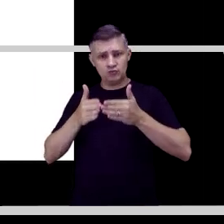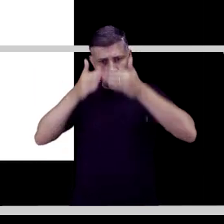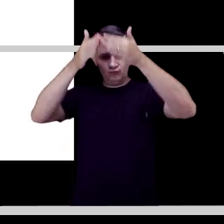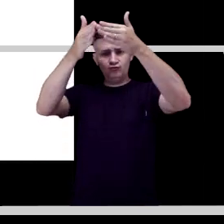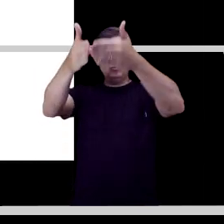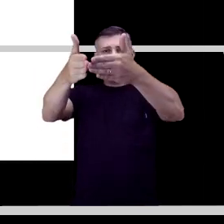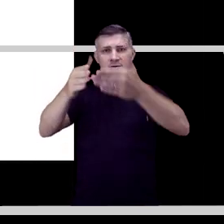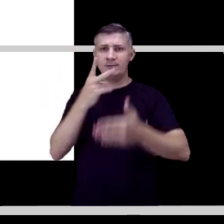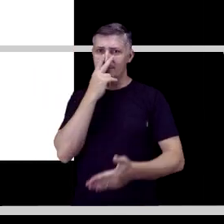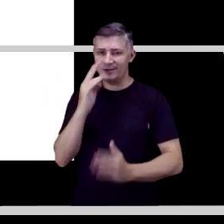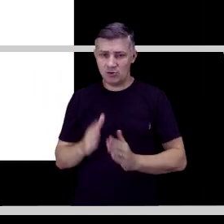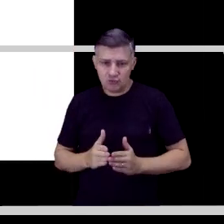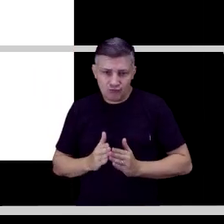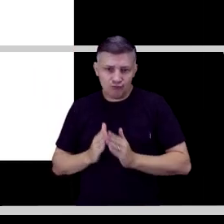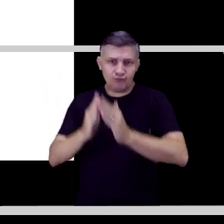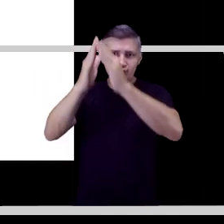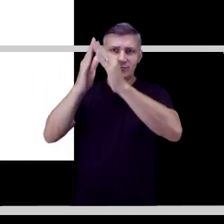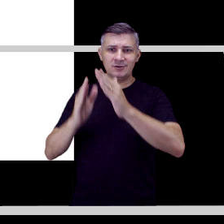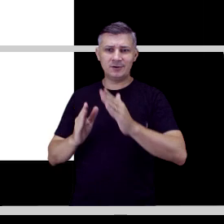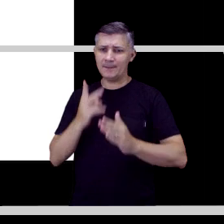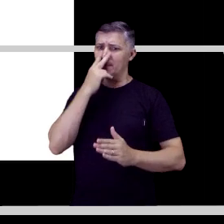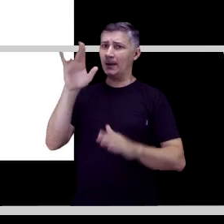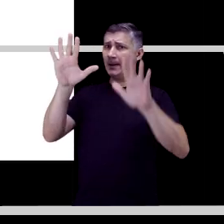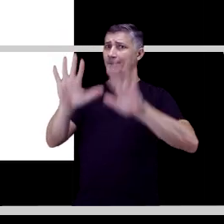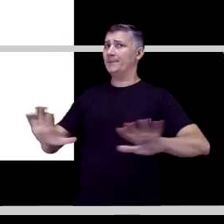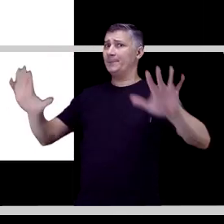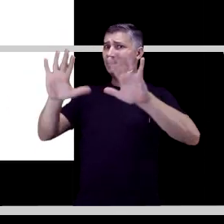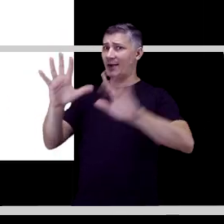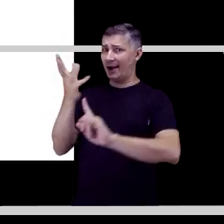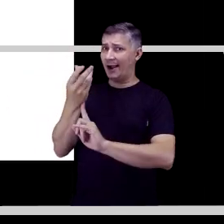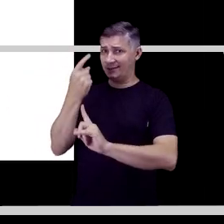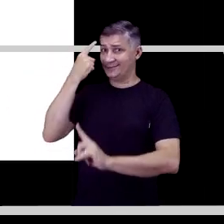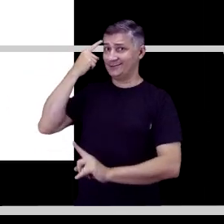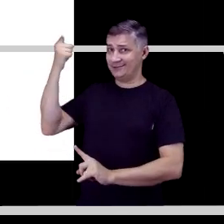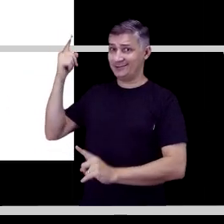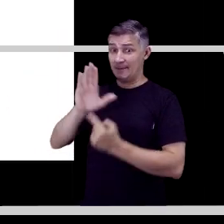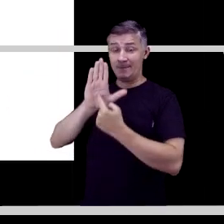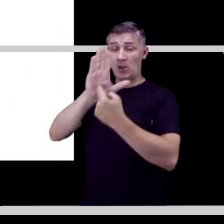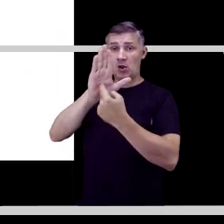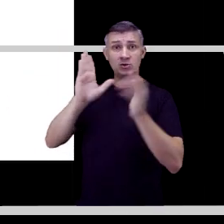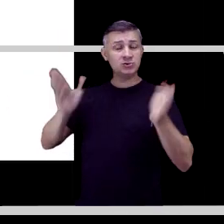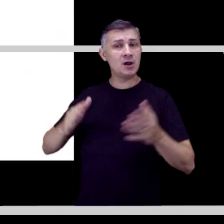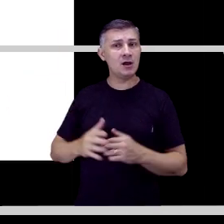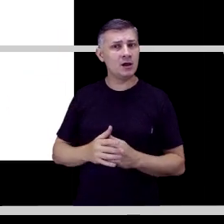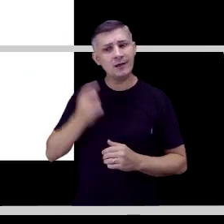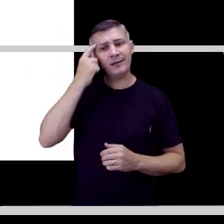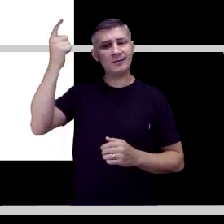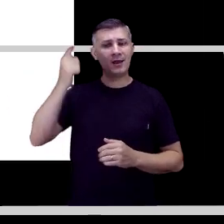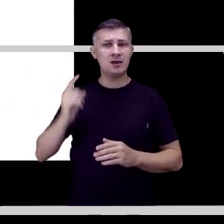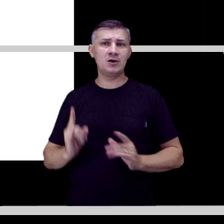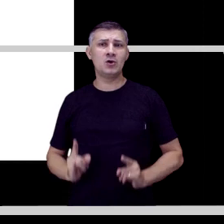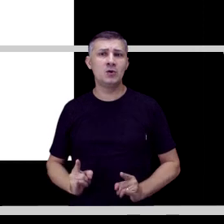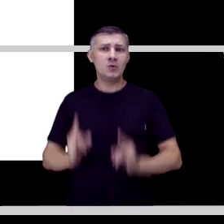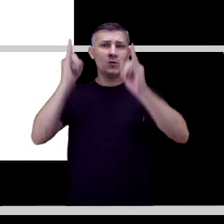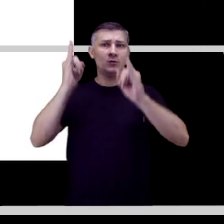edifício acabado, é um edifício que você percebe só esse volume principal saindo do solo,